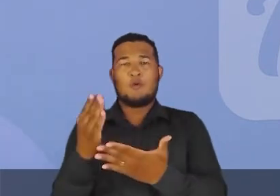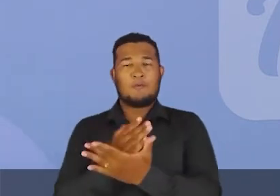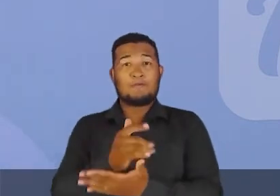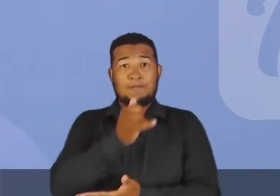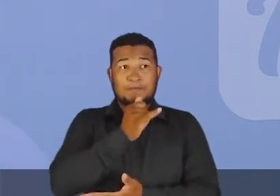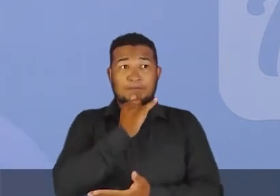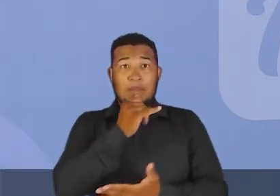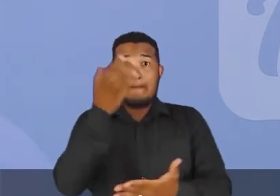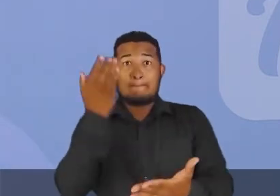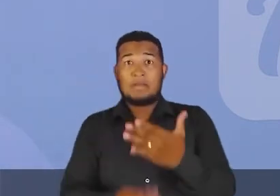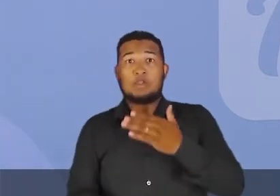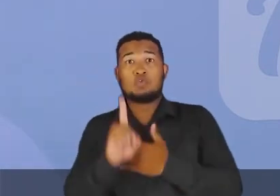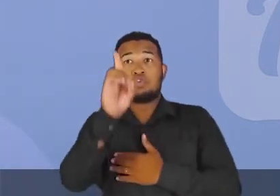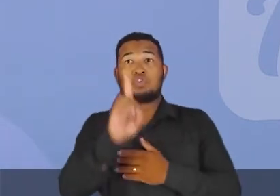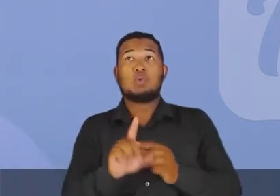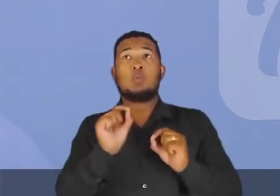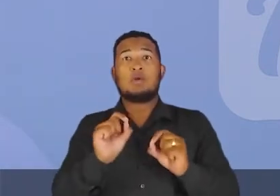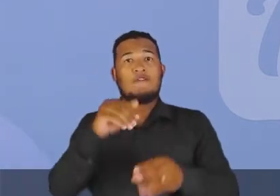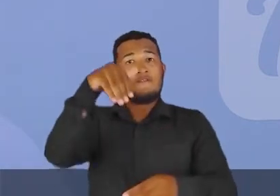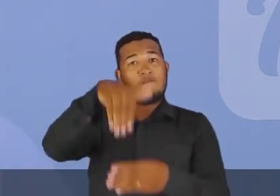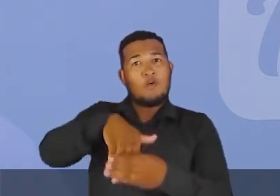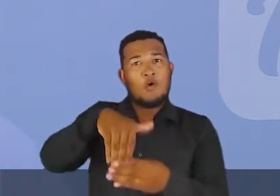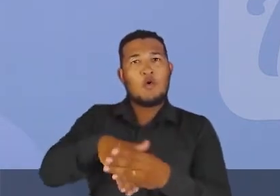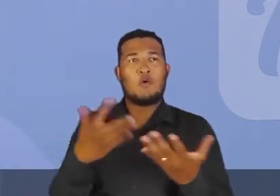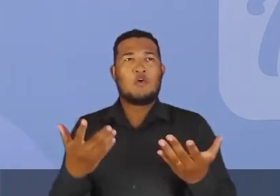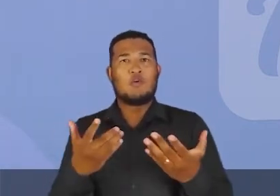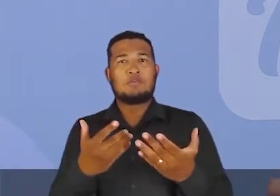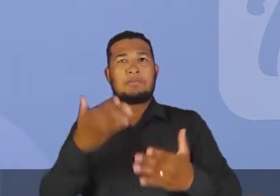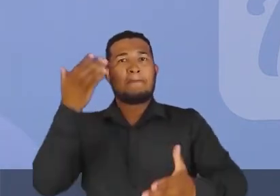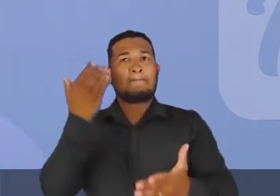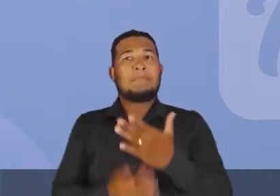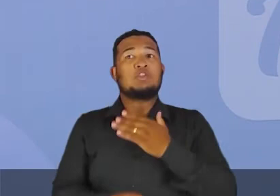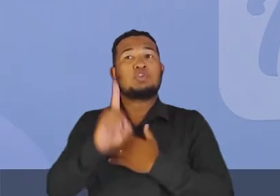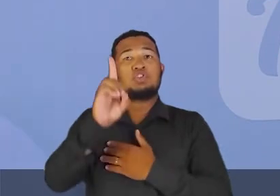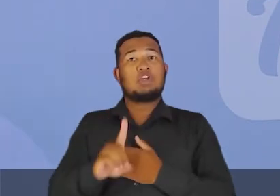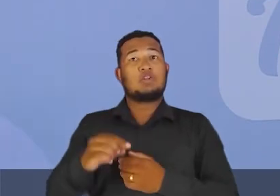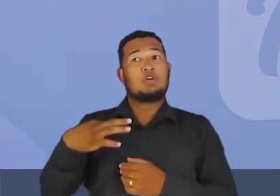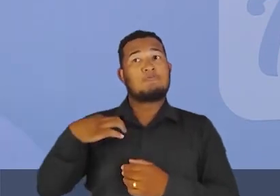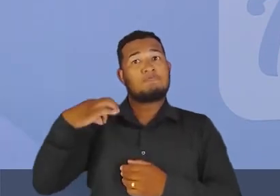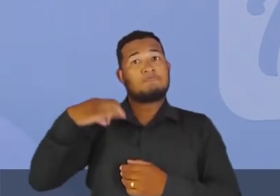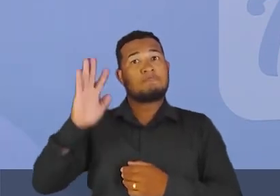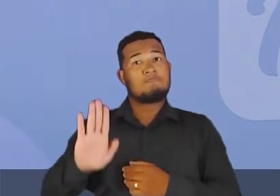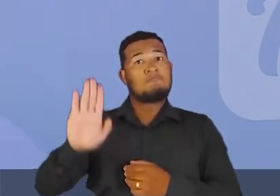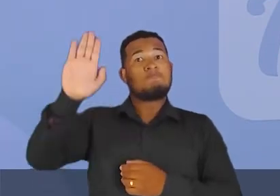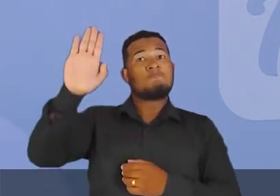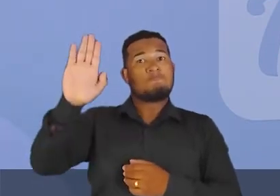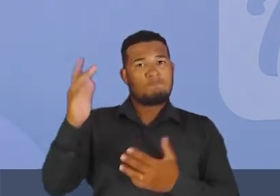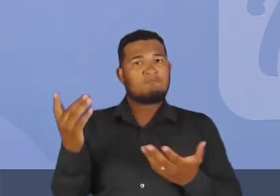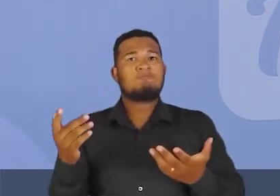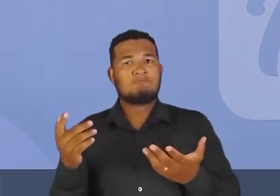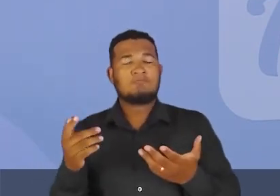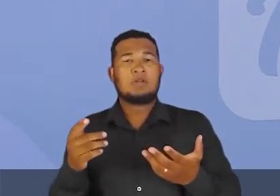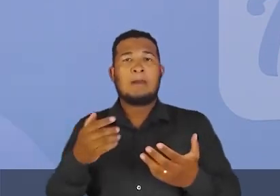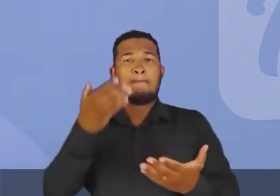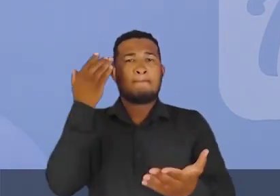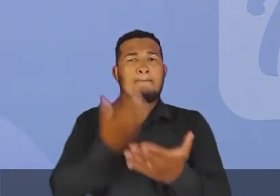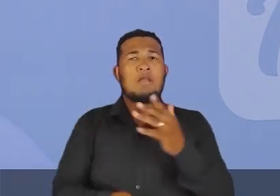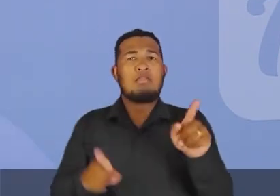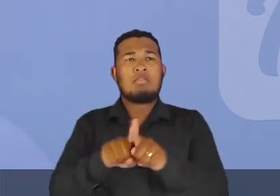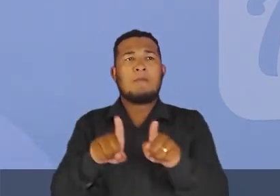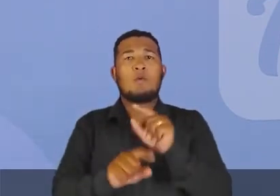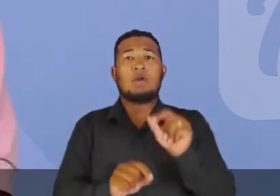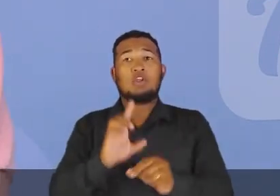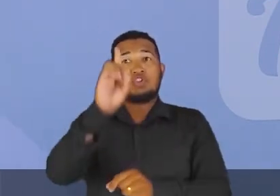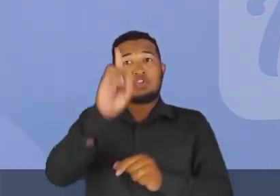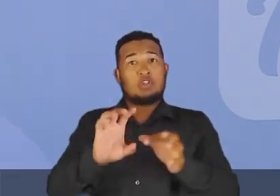exemplo, perderam o seu direito de voto, perderam o seu direito de se candidatar, perderam o seu direito à